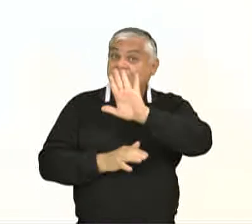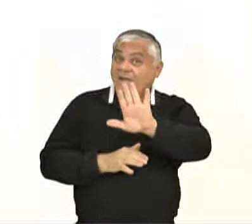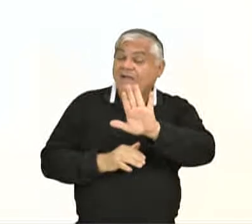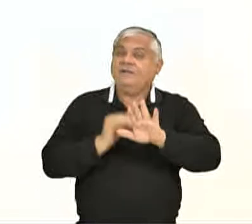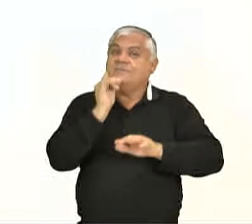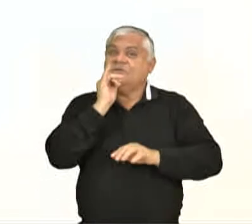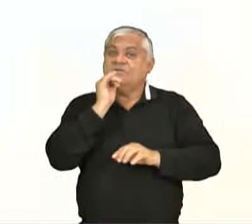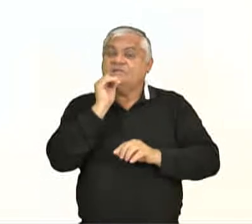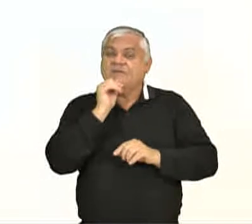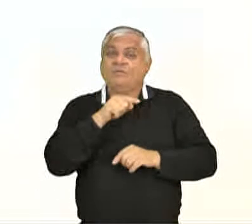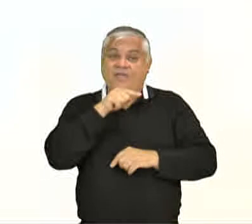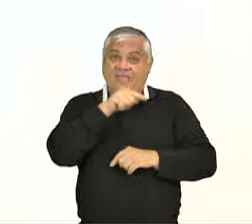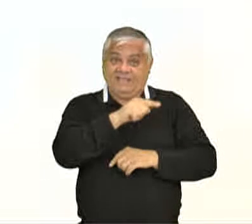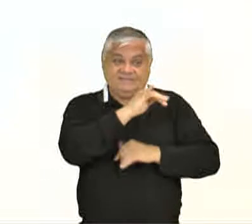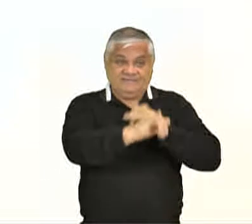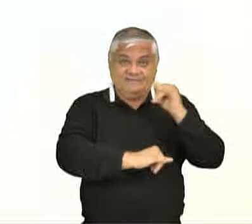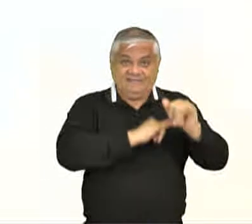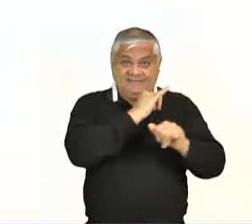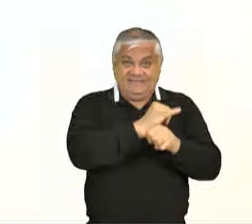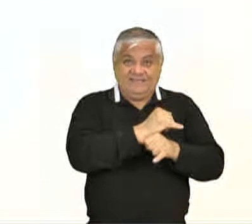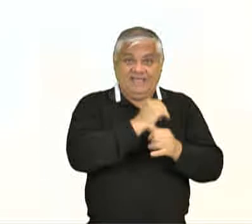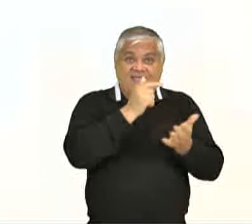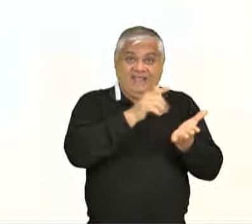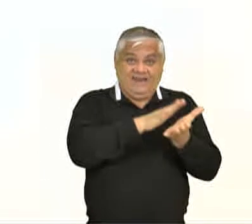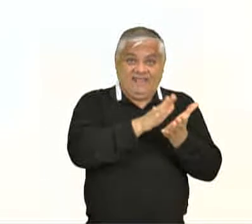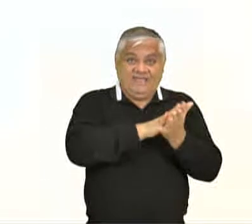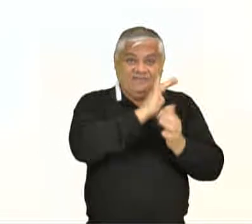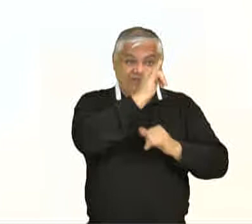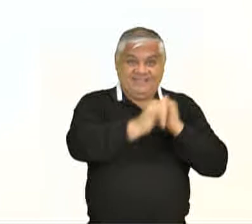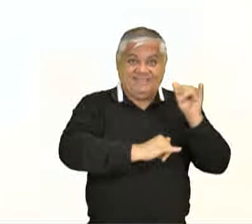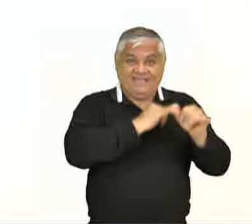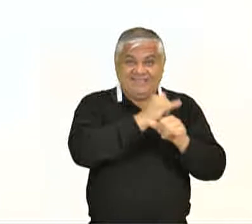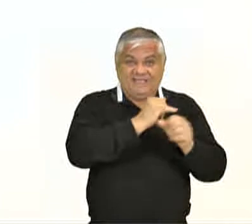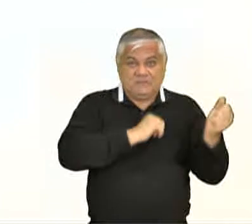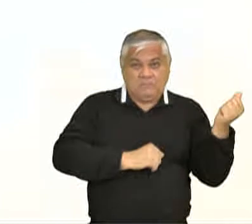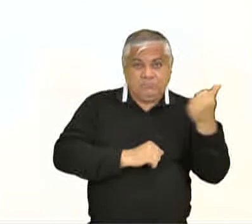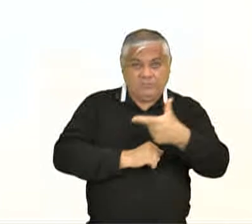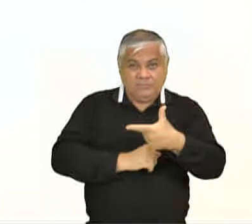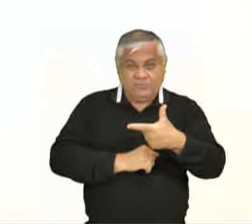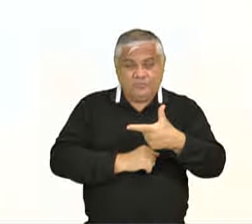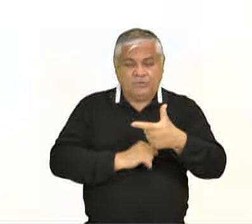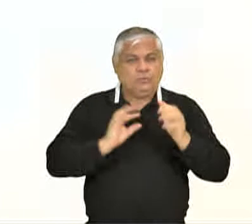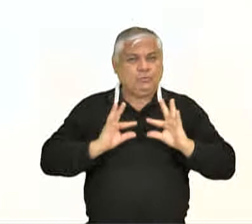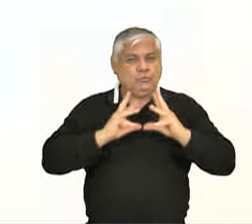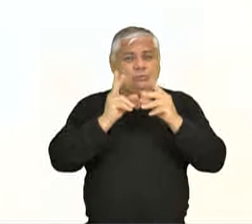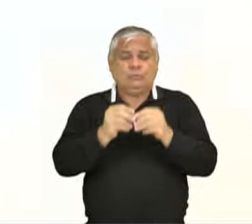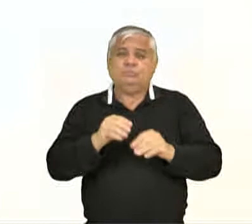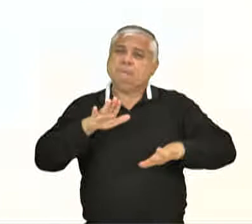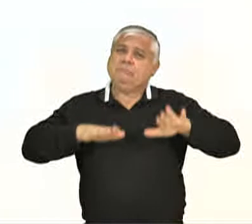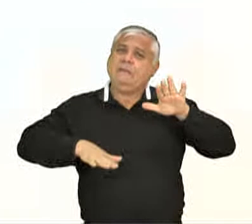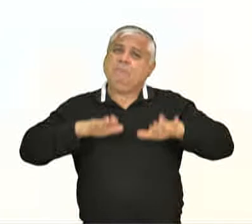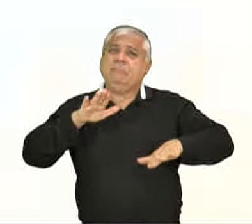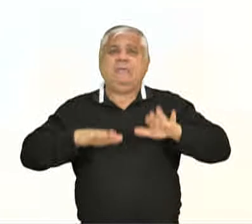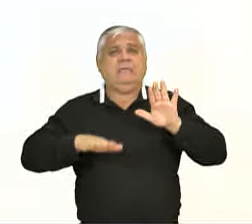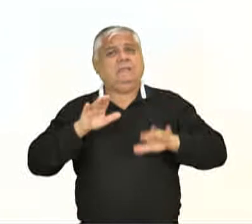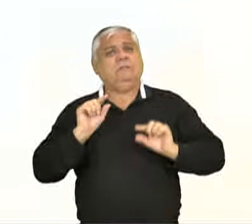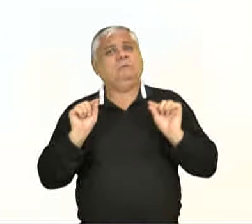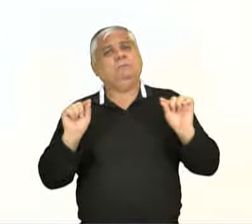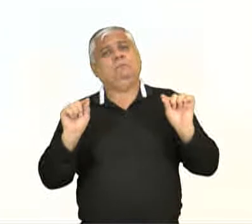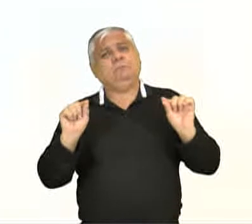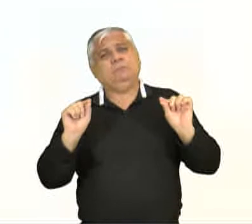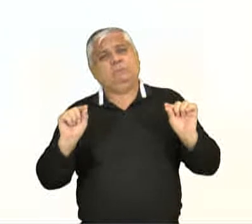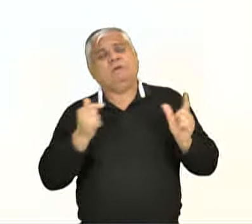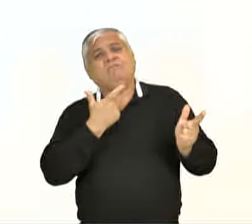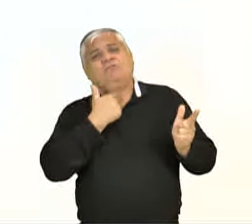lado, seriam os livros digitais formas superiores de leitura? Tudo isso é relativo, depende do que cada